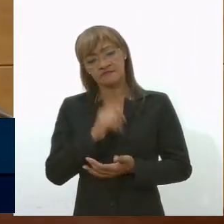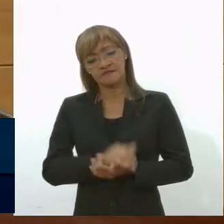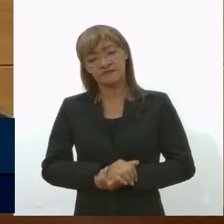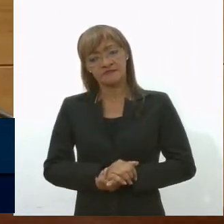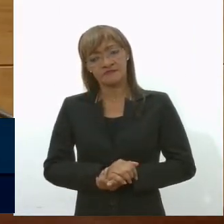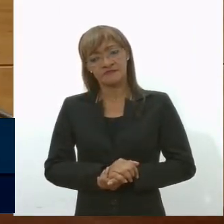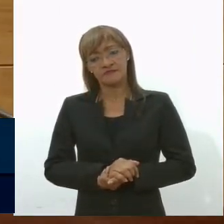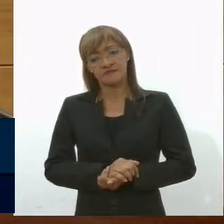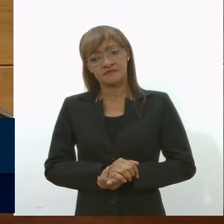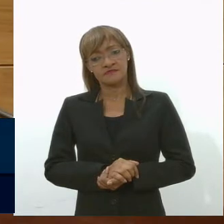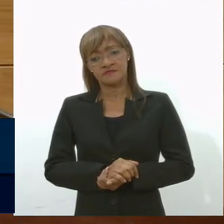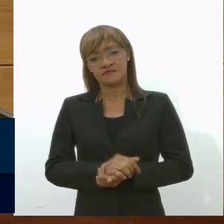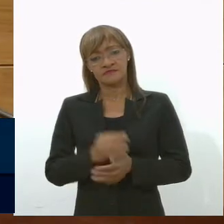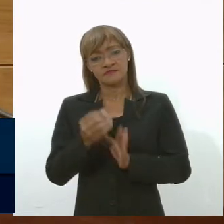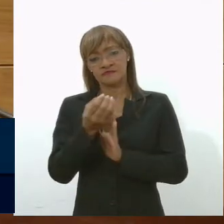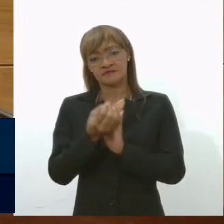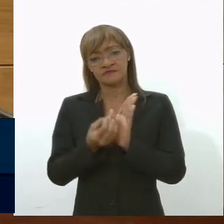Ofício